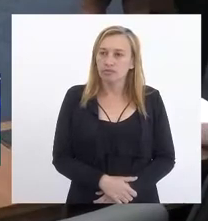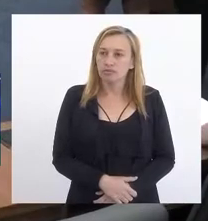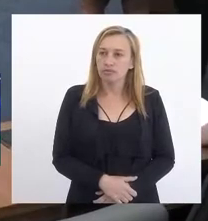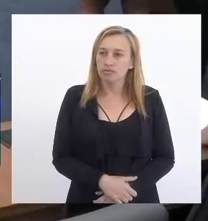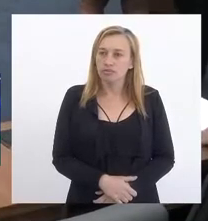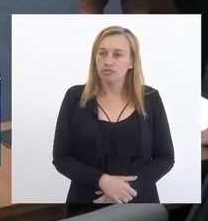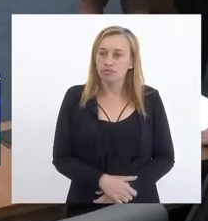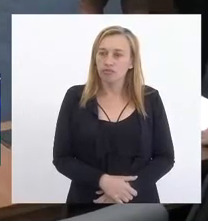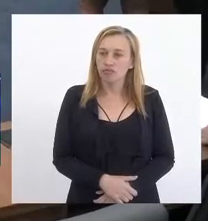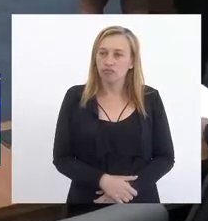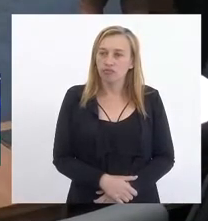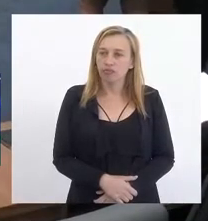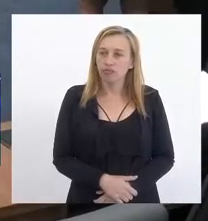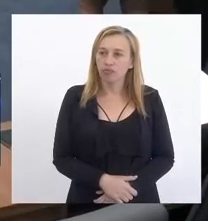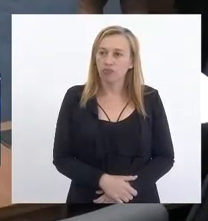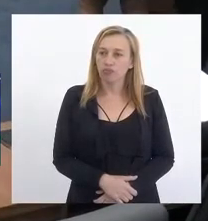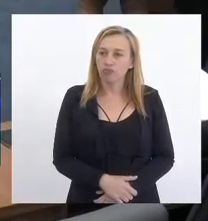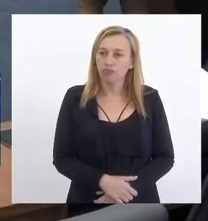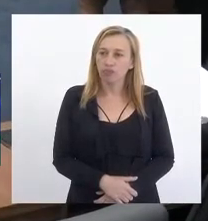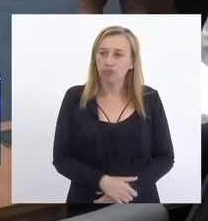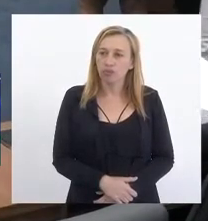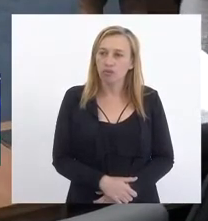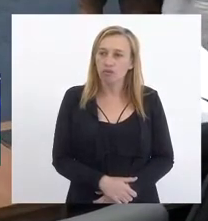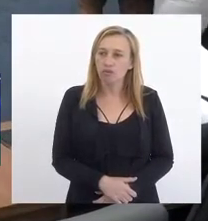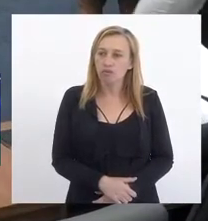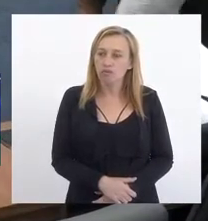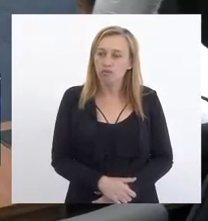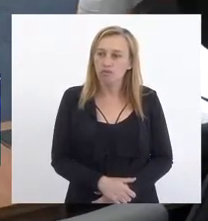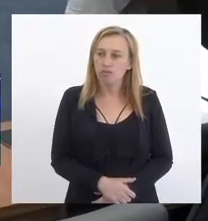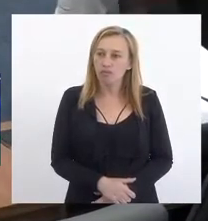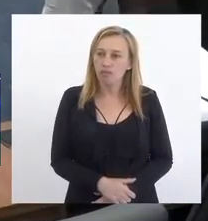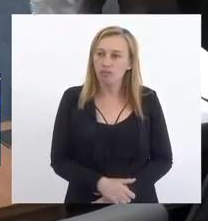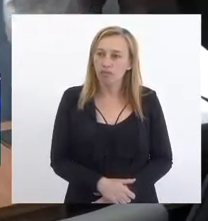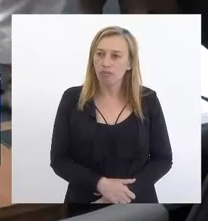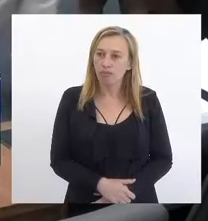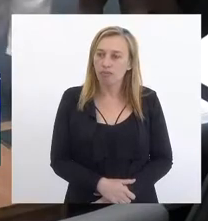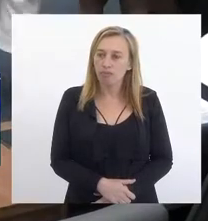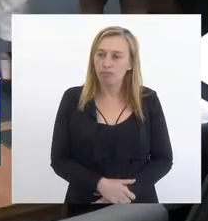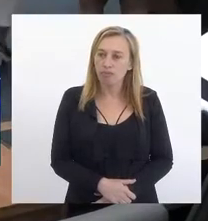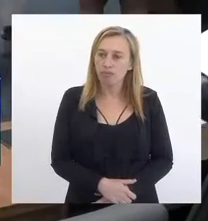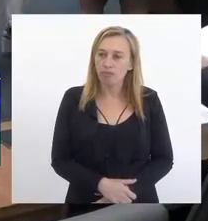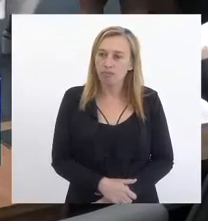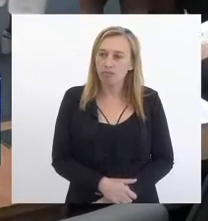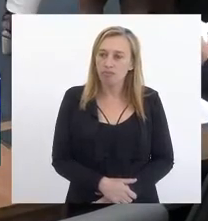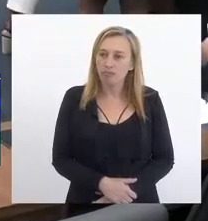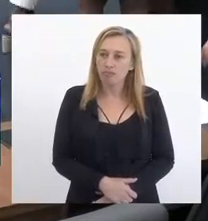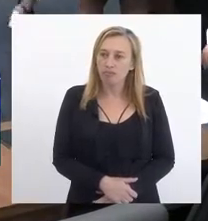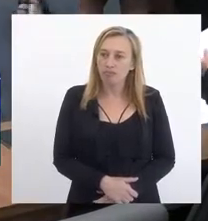Mas é isso mesmo. Para 10 anos mínimo. Vai dar. Até porque agora vai dar